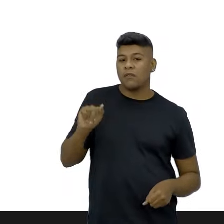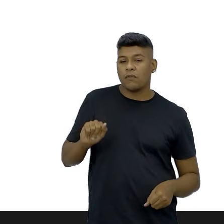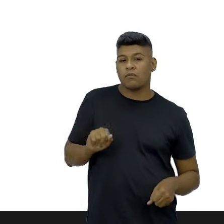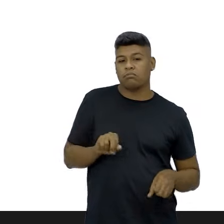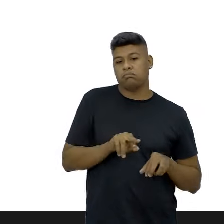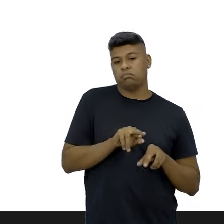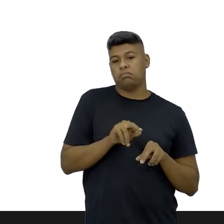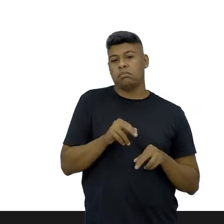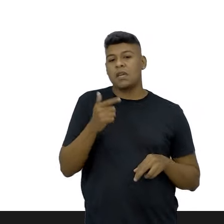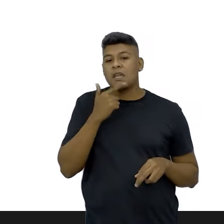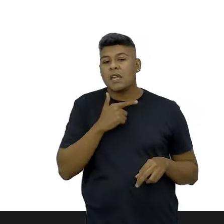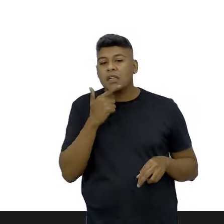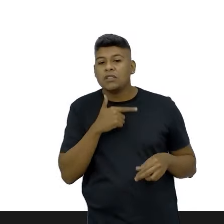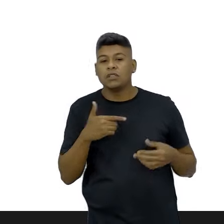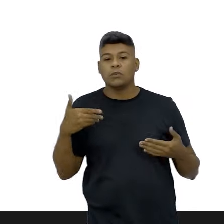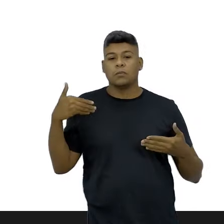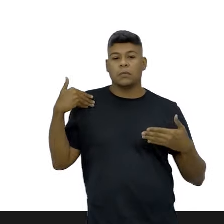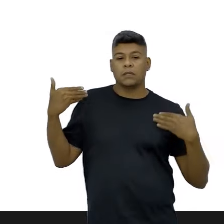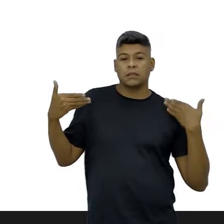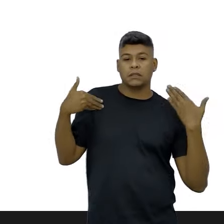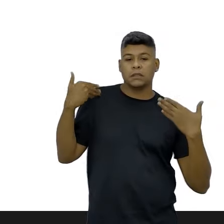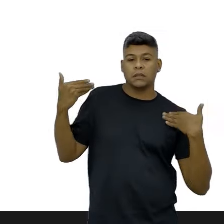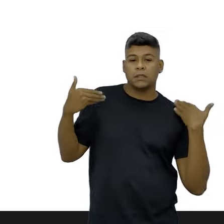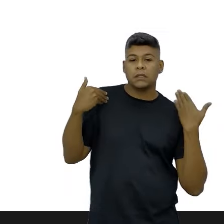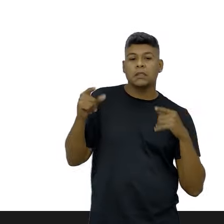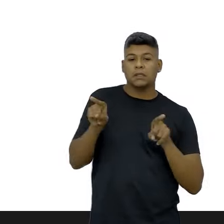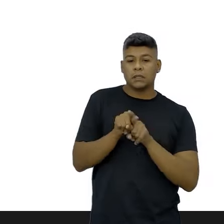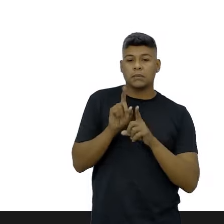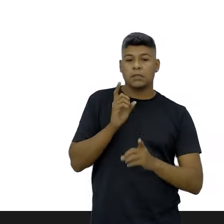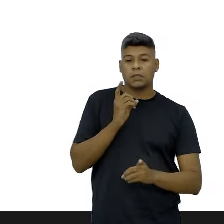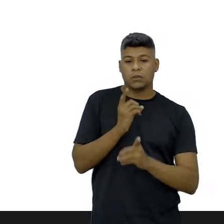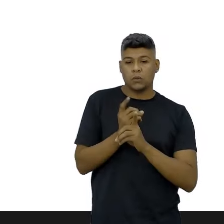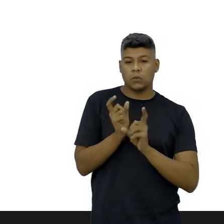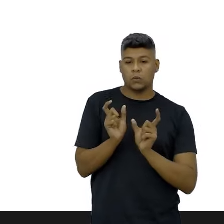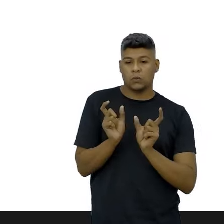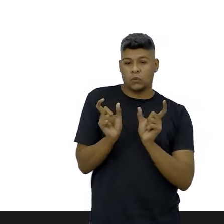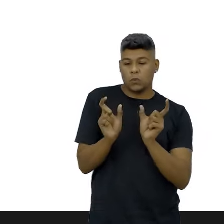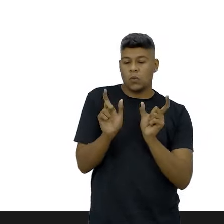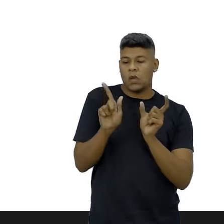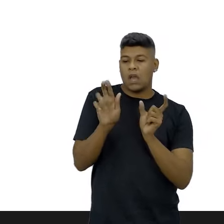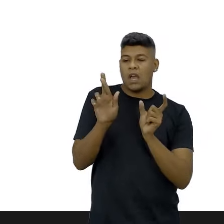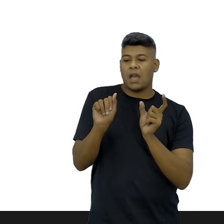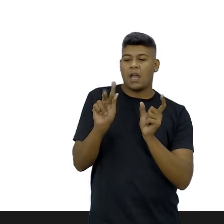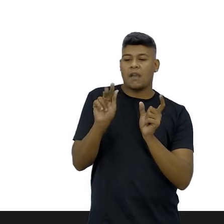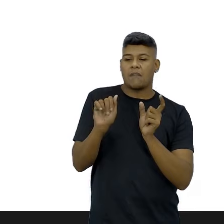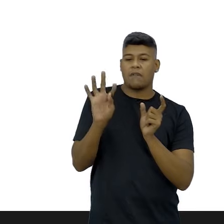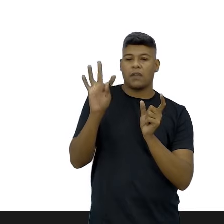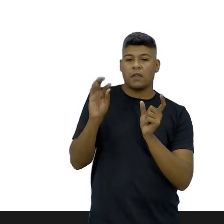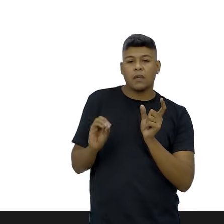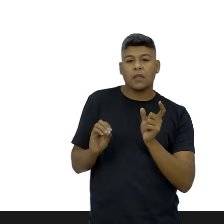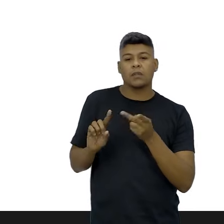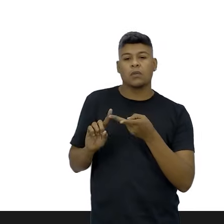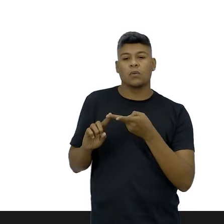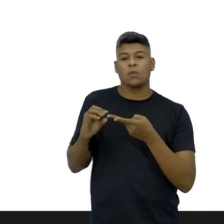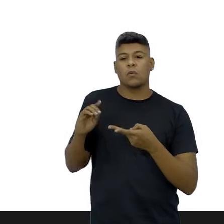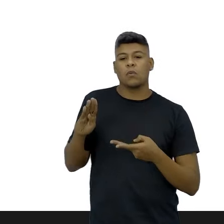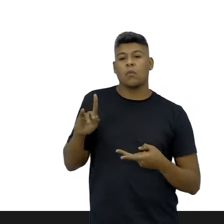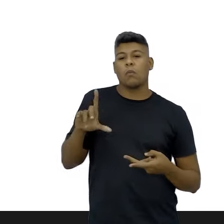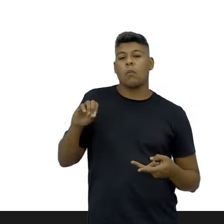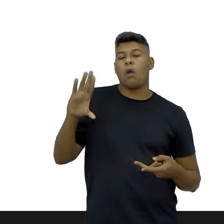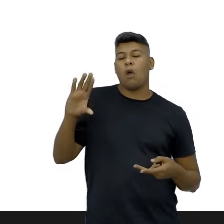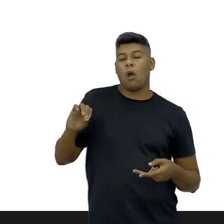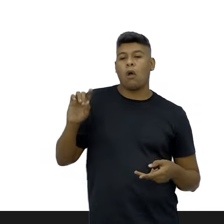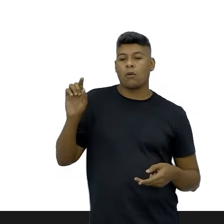queijo, passeio, e também com encontros consonantais, graveto, bloco. Então, há algumas